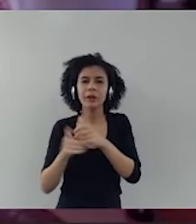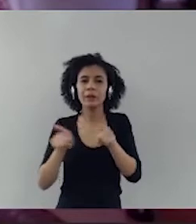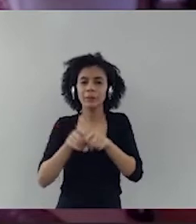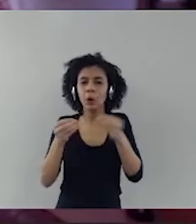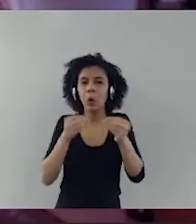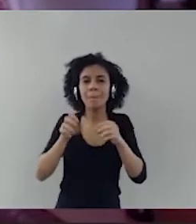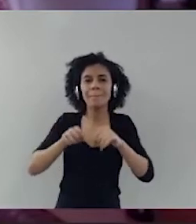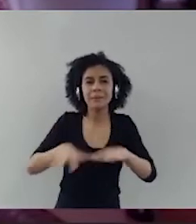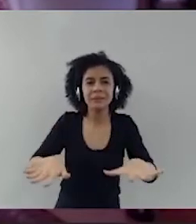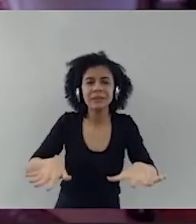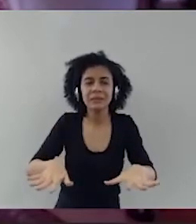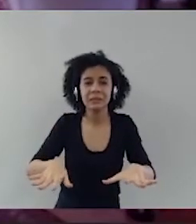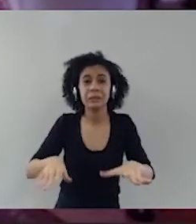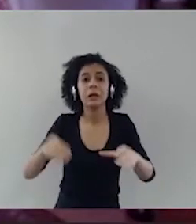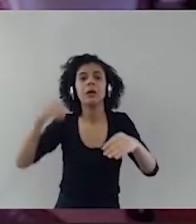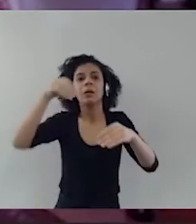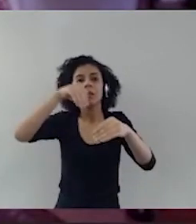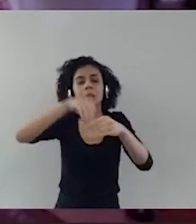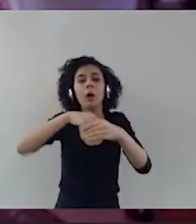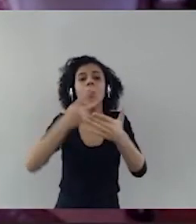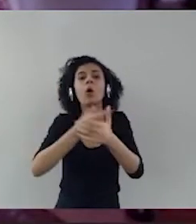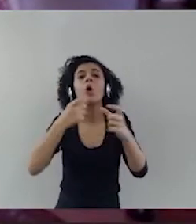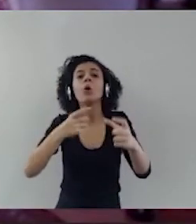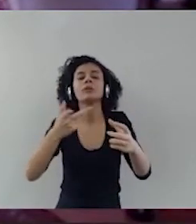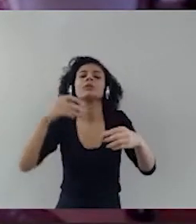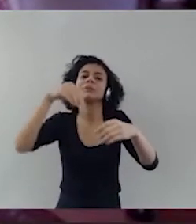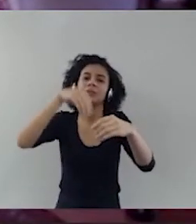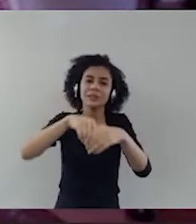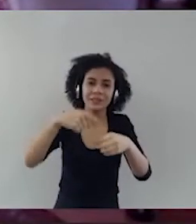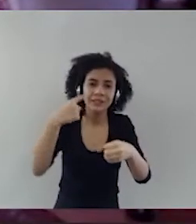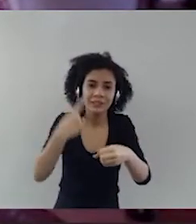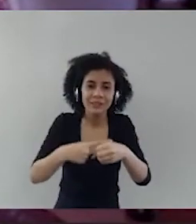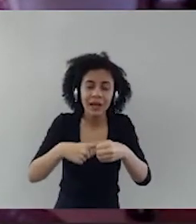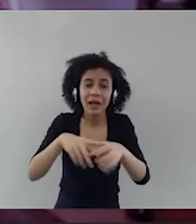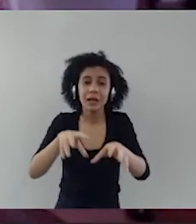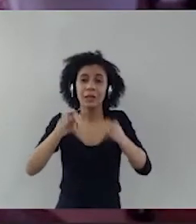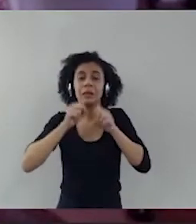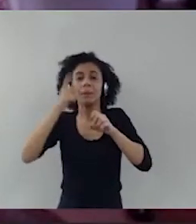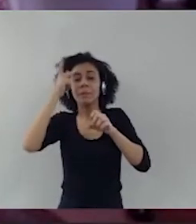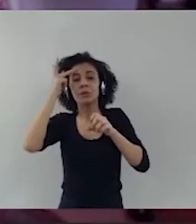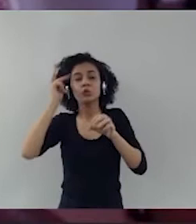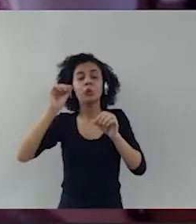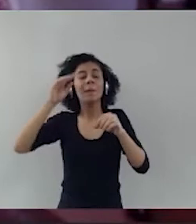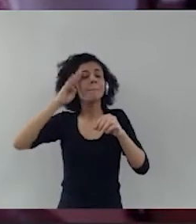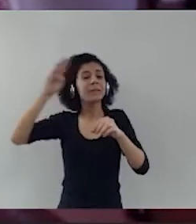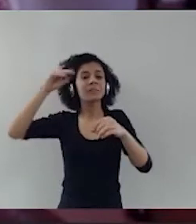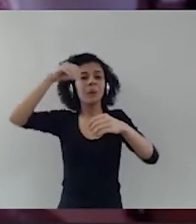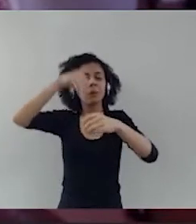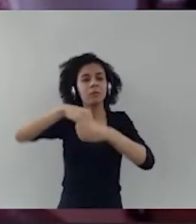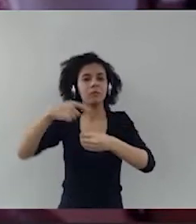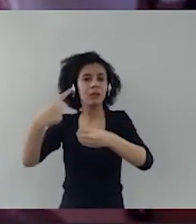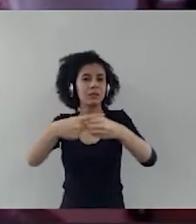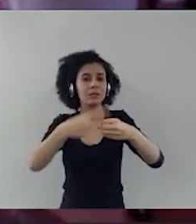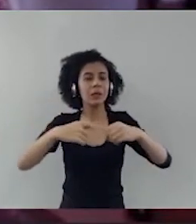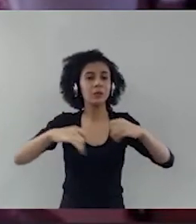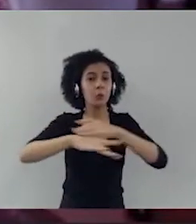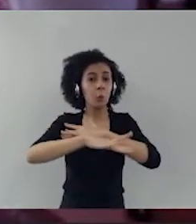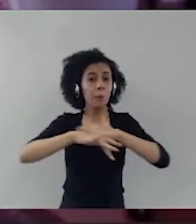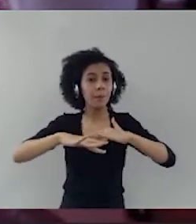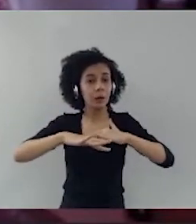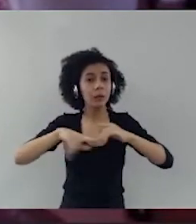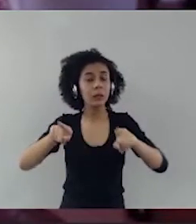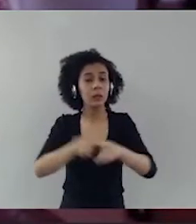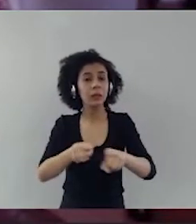Ela acontece principalmente nas cidades, ela afeta especialmente a população urbana e é principalmente determinada